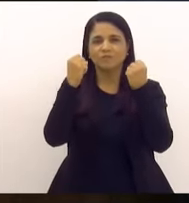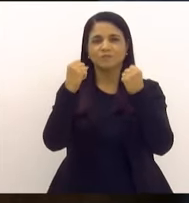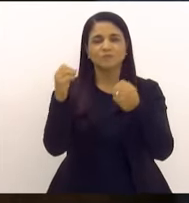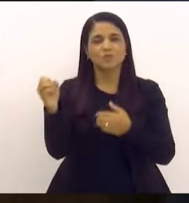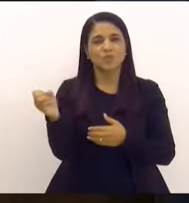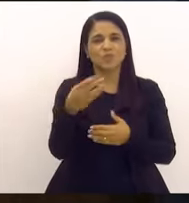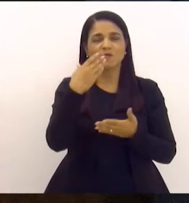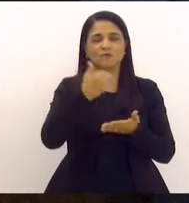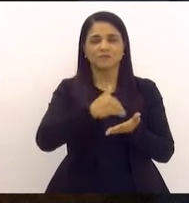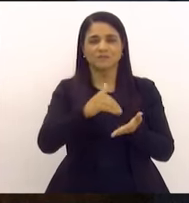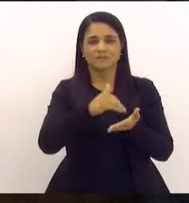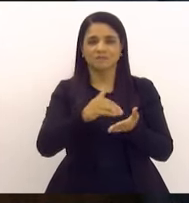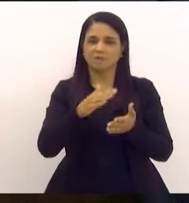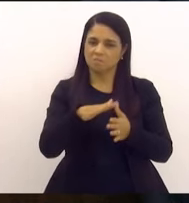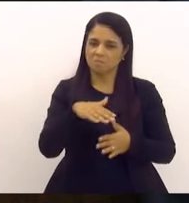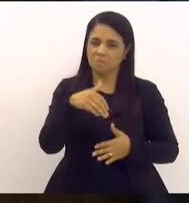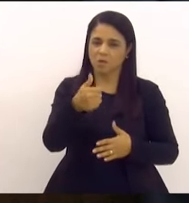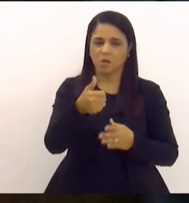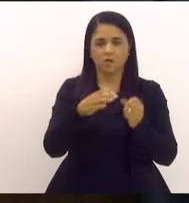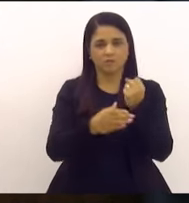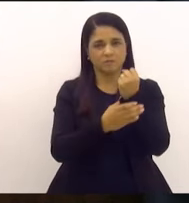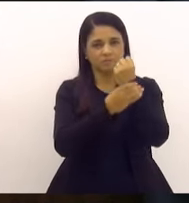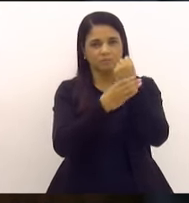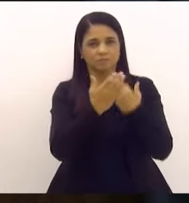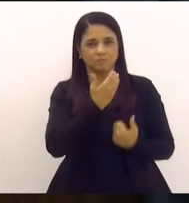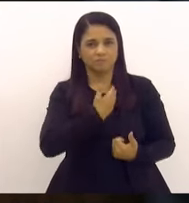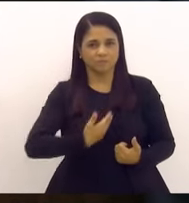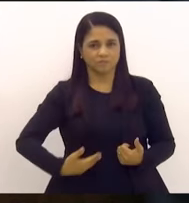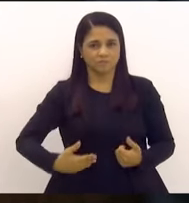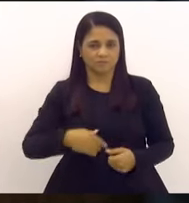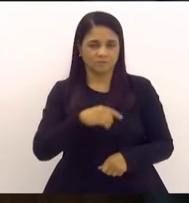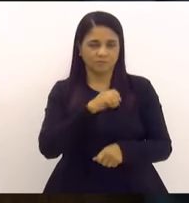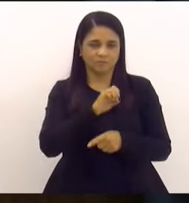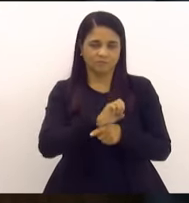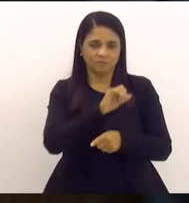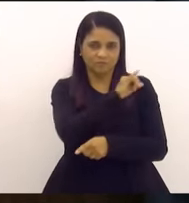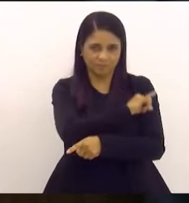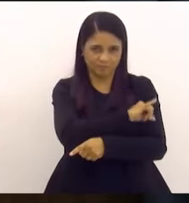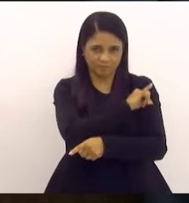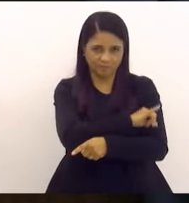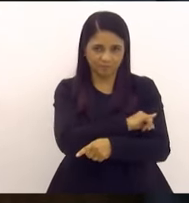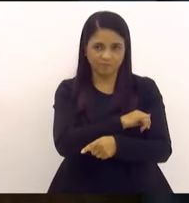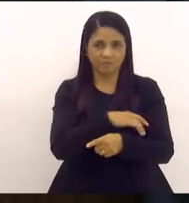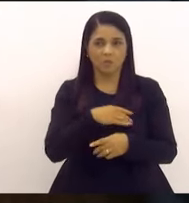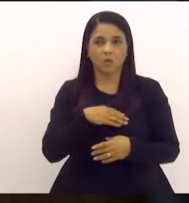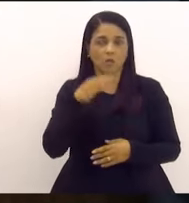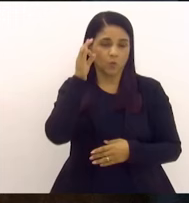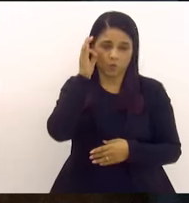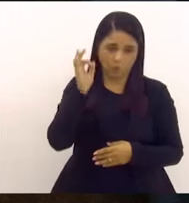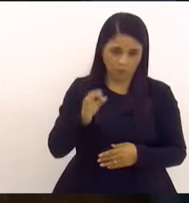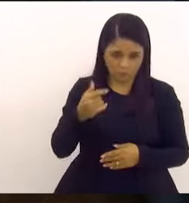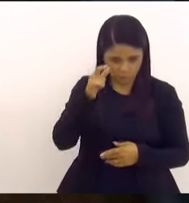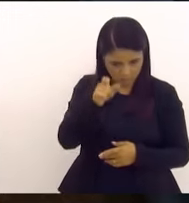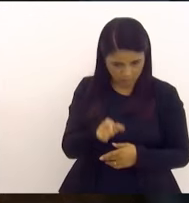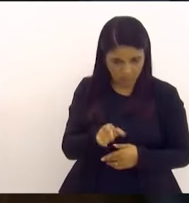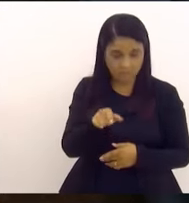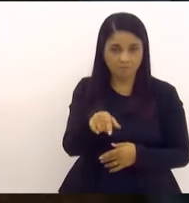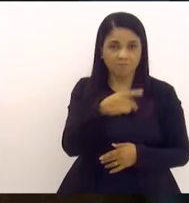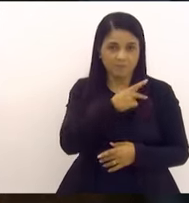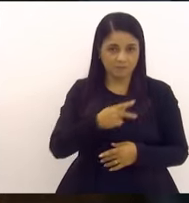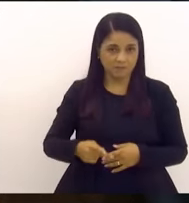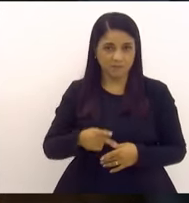seja exemplar e melhore a segurança do Estado do Rio de Janeiro. A gente, como o senhor mesmo disse, não entende de segurança pública, não entende de